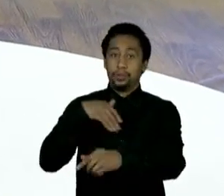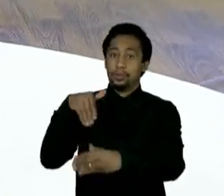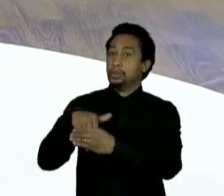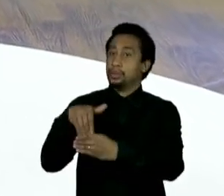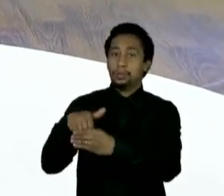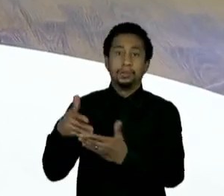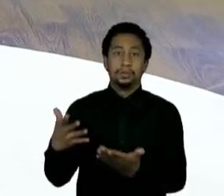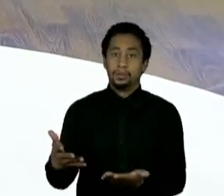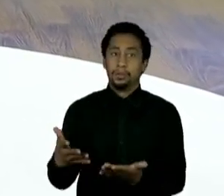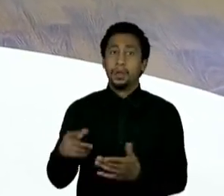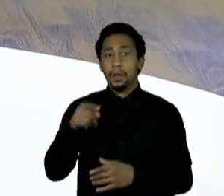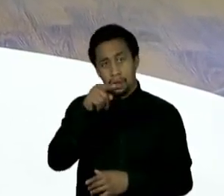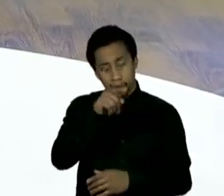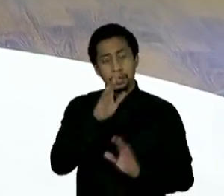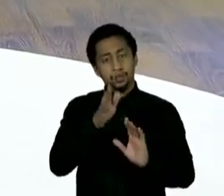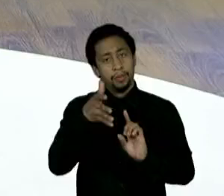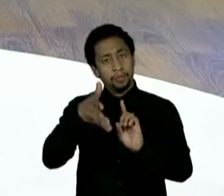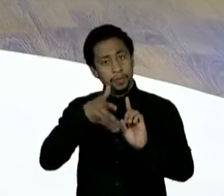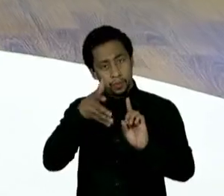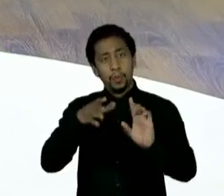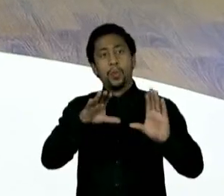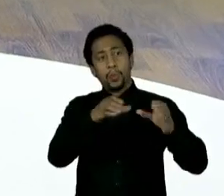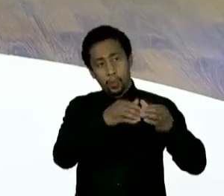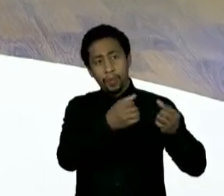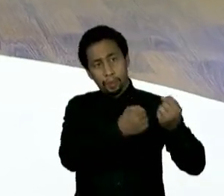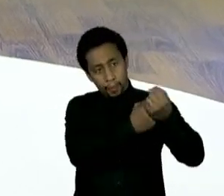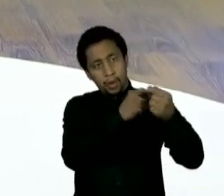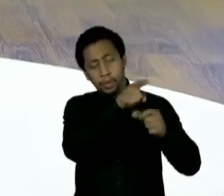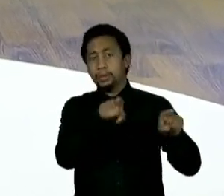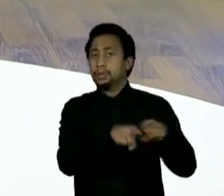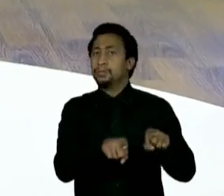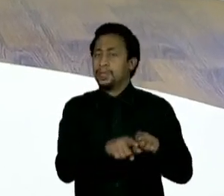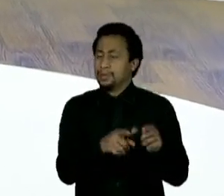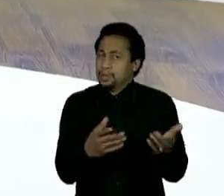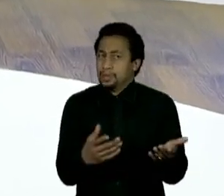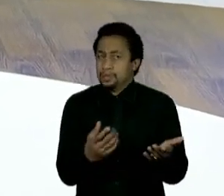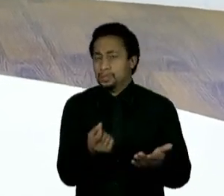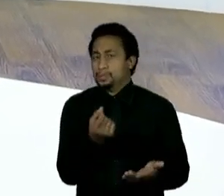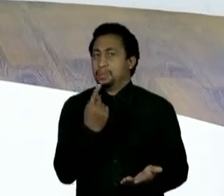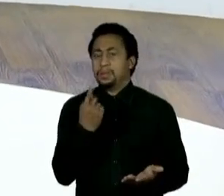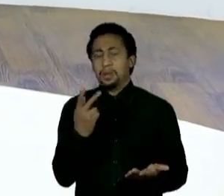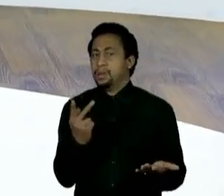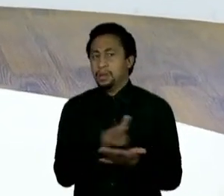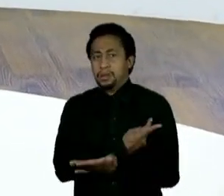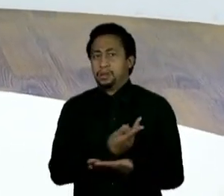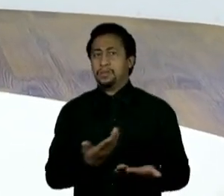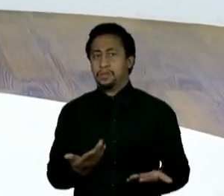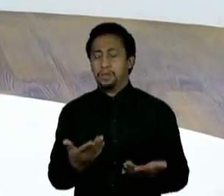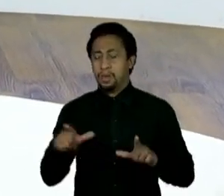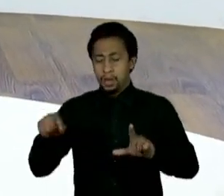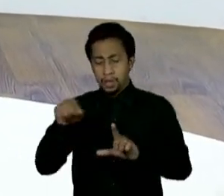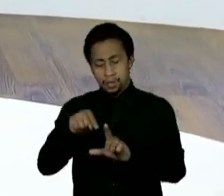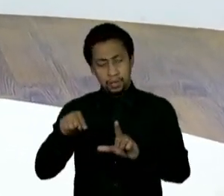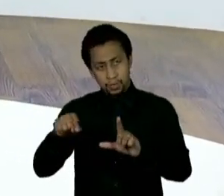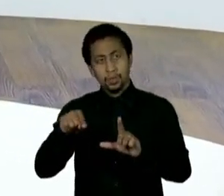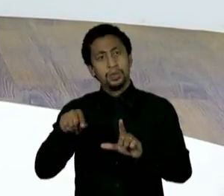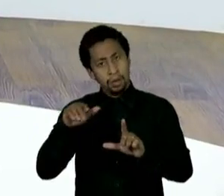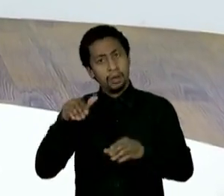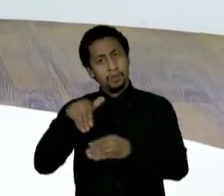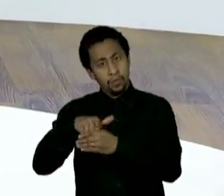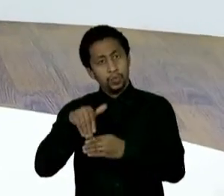publicamente várias pessoas dele falaram isso é um equívoco porque a uma eletrônica elegeu o bolsonaro várias vezes a mim também